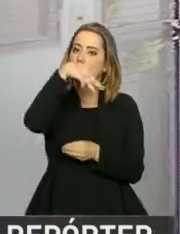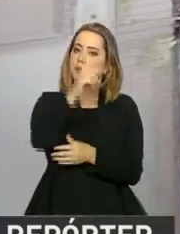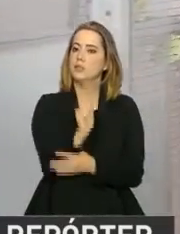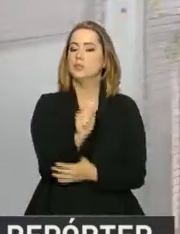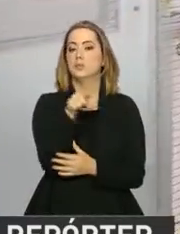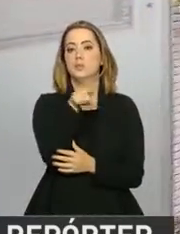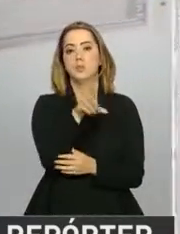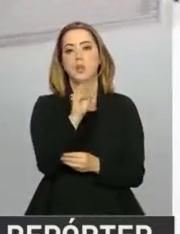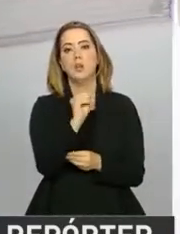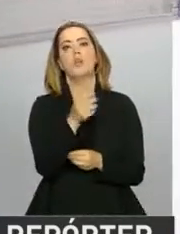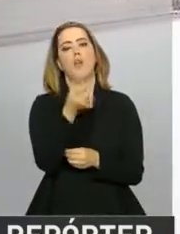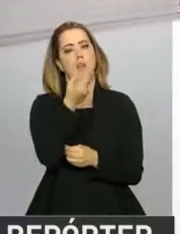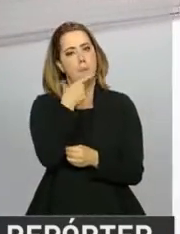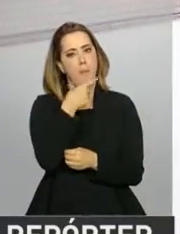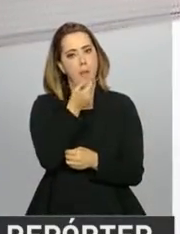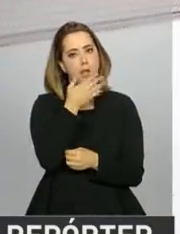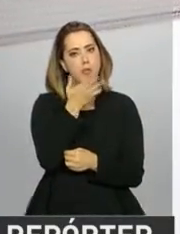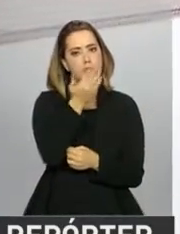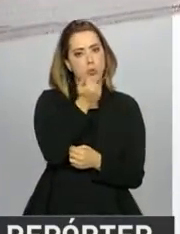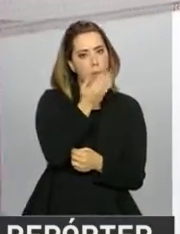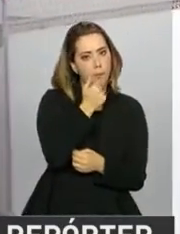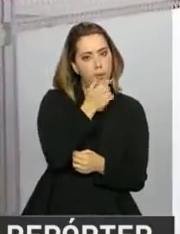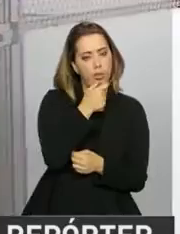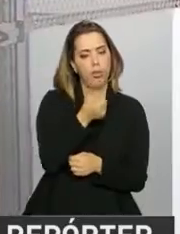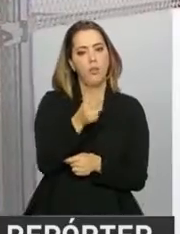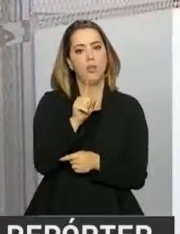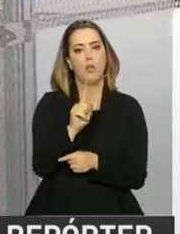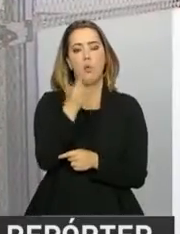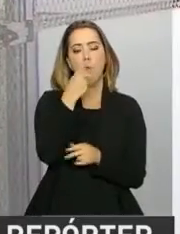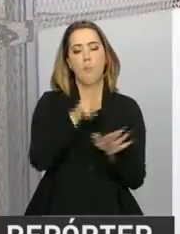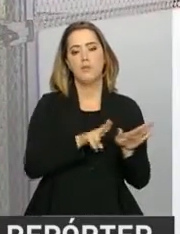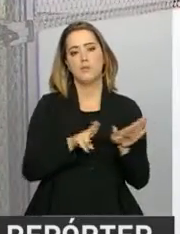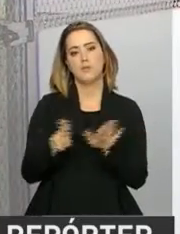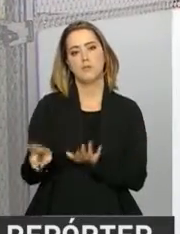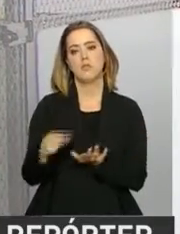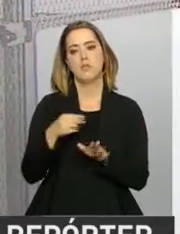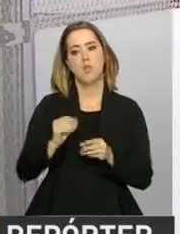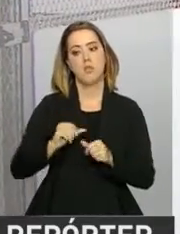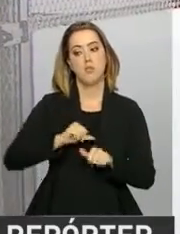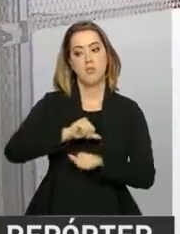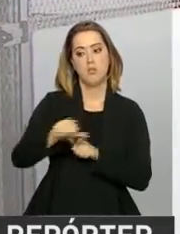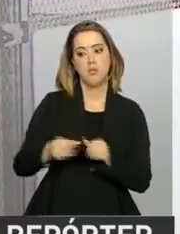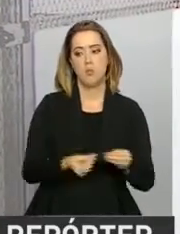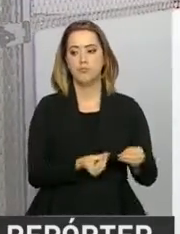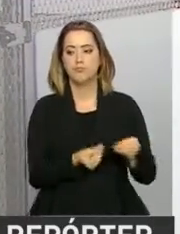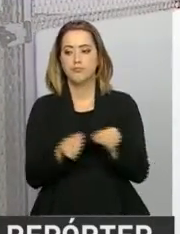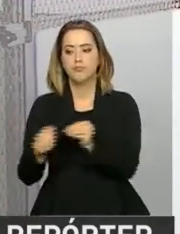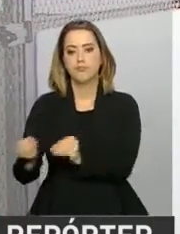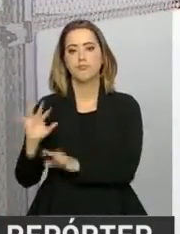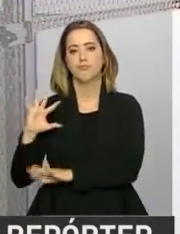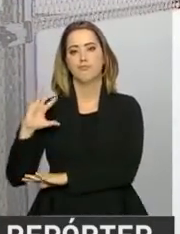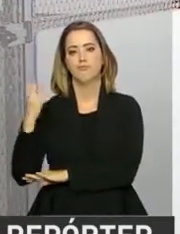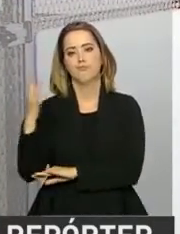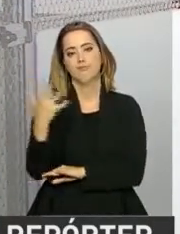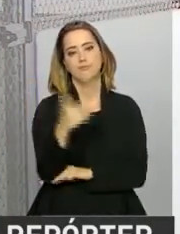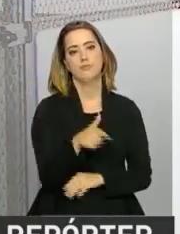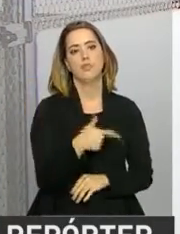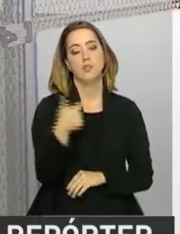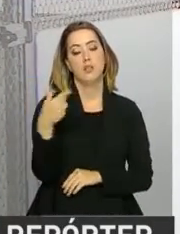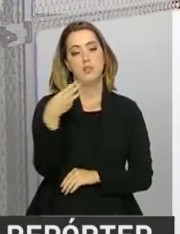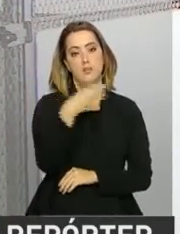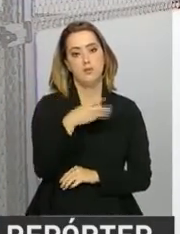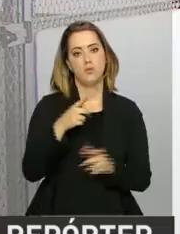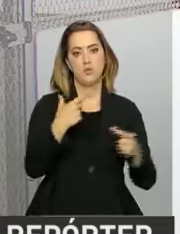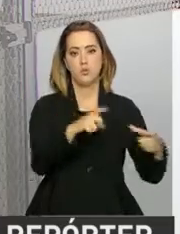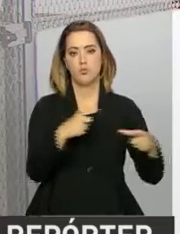eles são medicados alimentados e geralmente em uma semana são devolvidos à natureza a 23 centros desse tipo